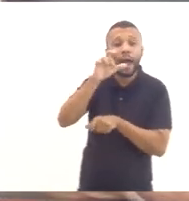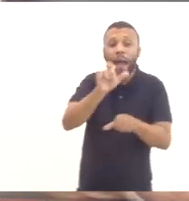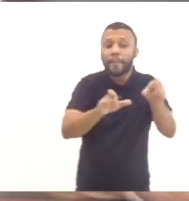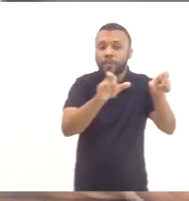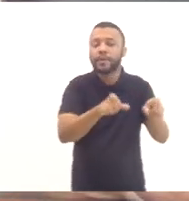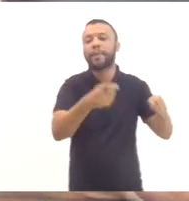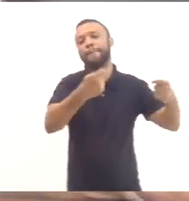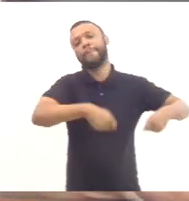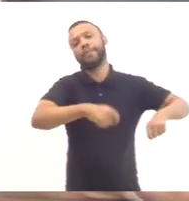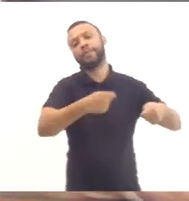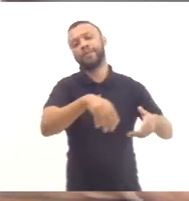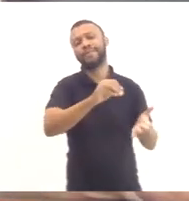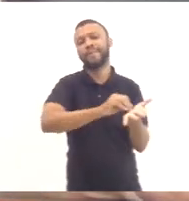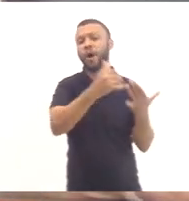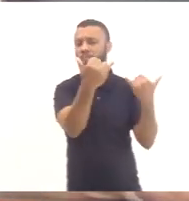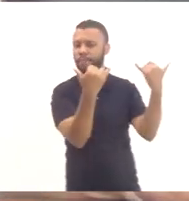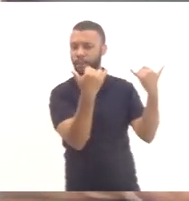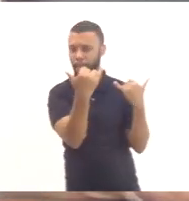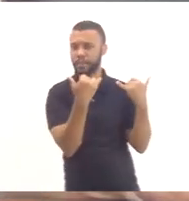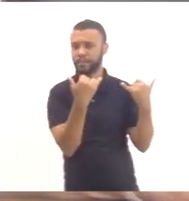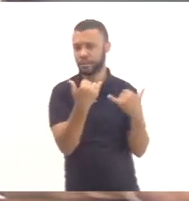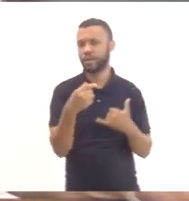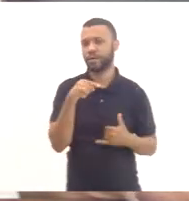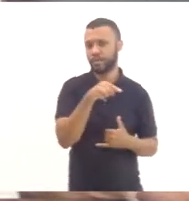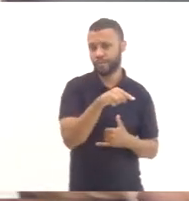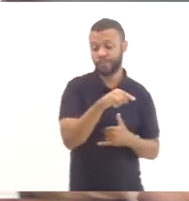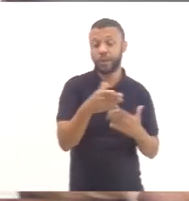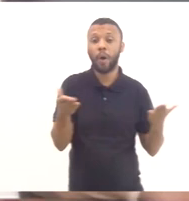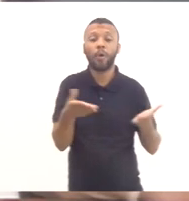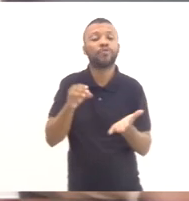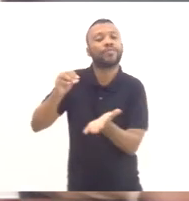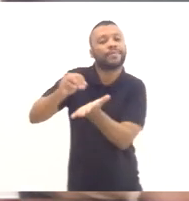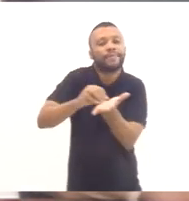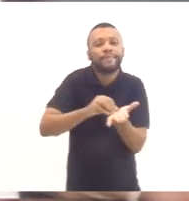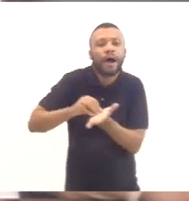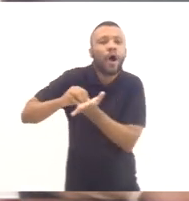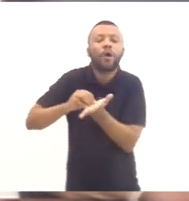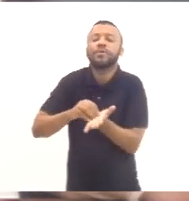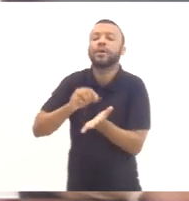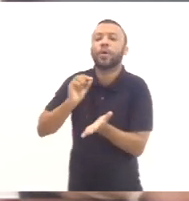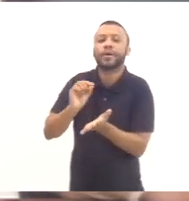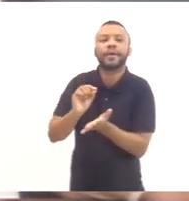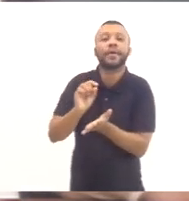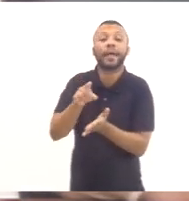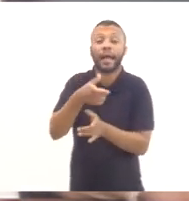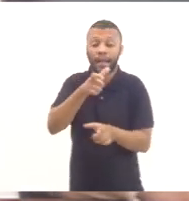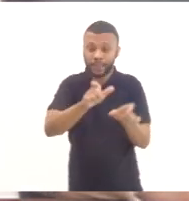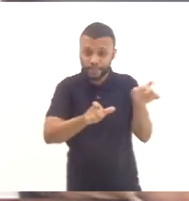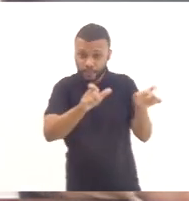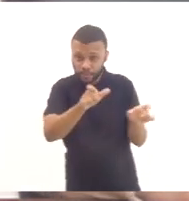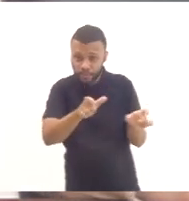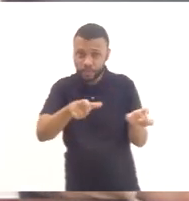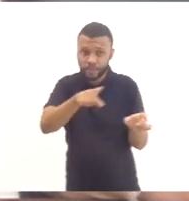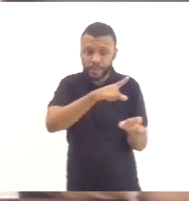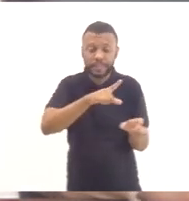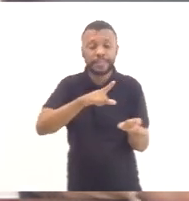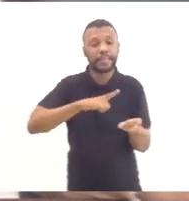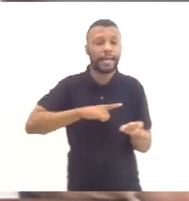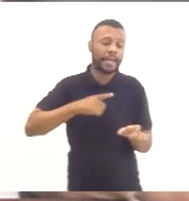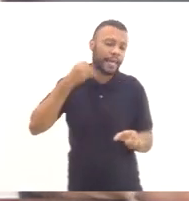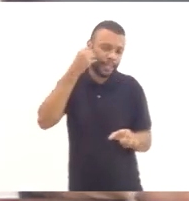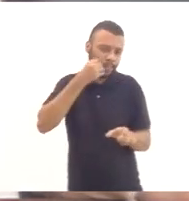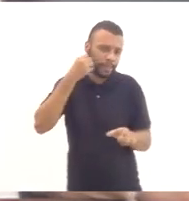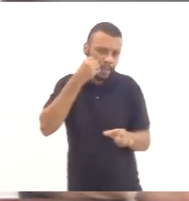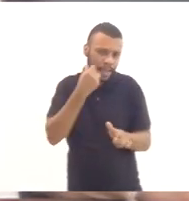porque eu acho que hoje em dia o que falta É realmente a as pessoas que estão vivendo